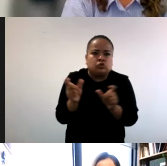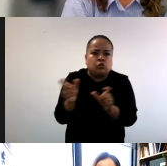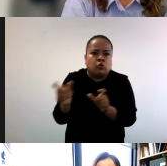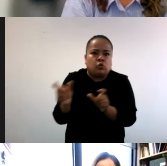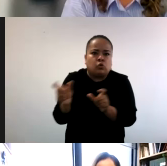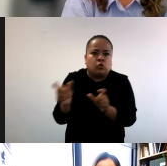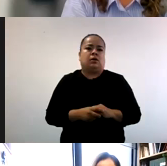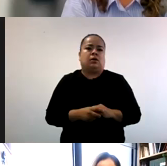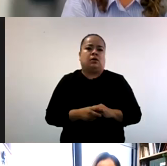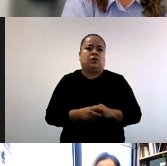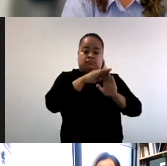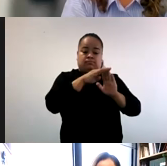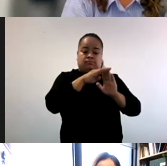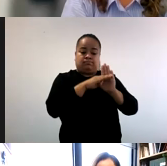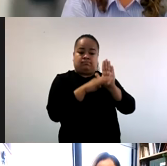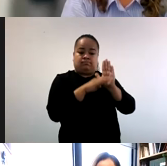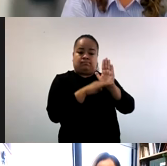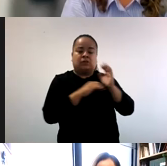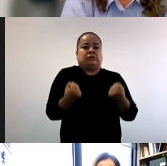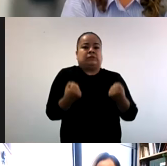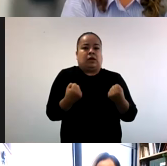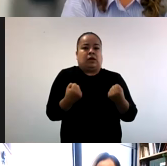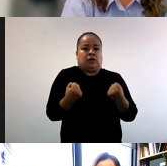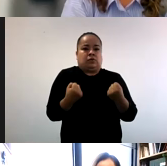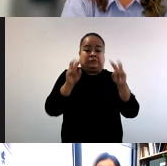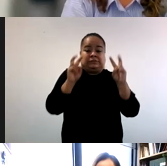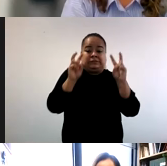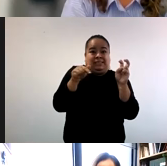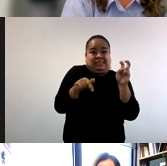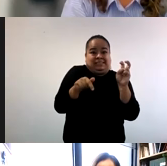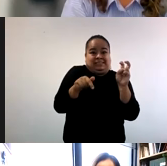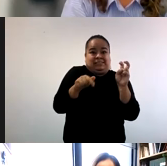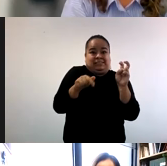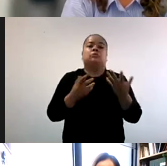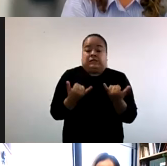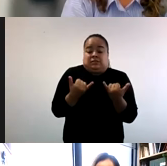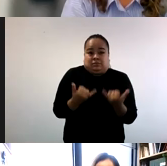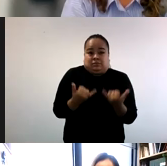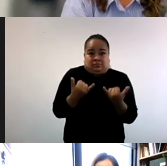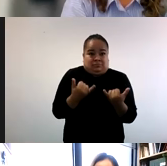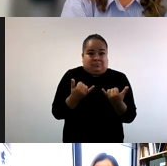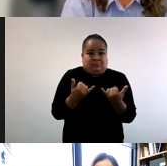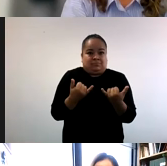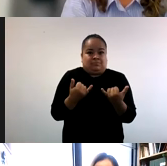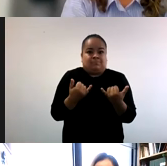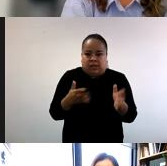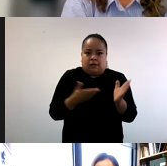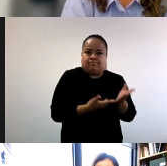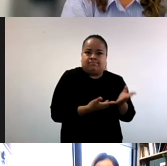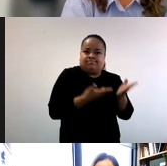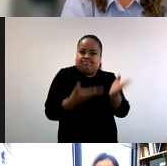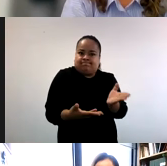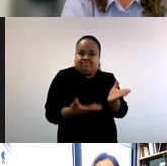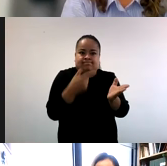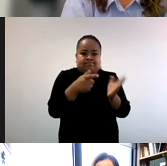esse tema. Vamos avançar com os nossos expositores para hoje. Temos uma importante